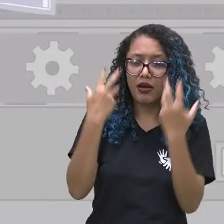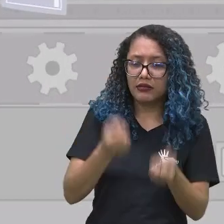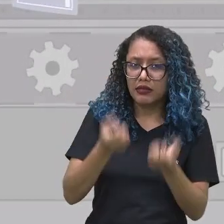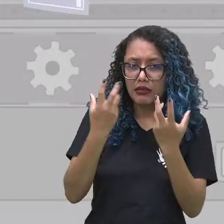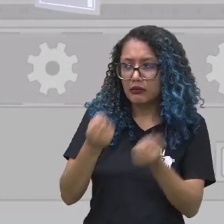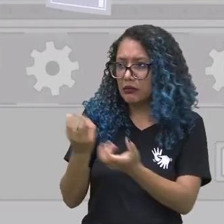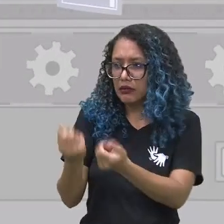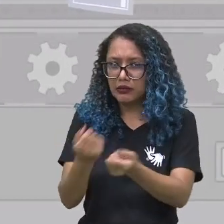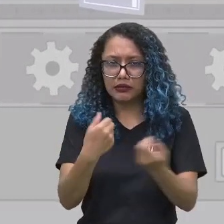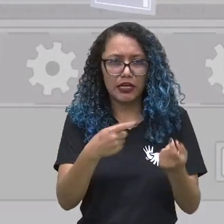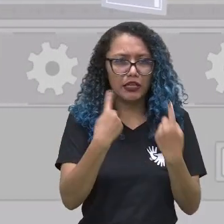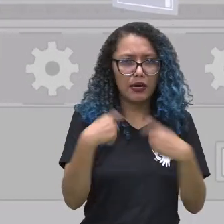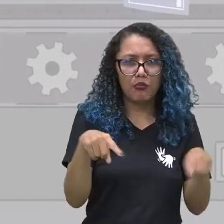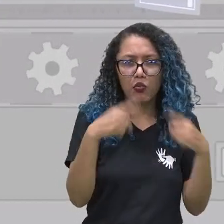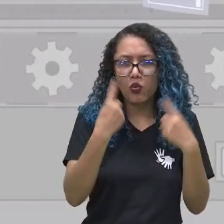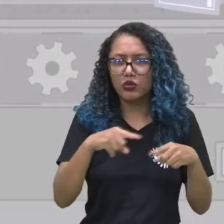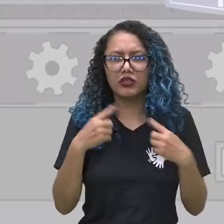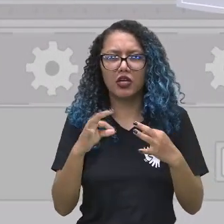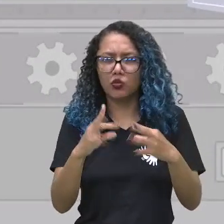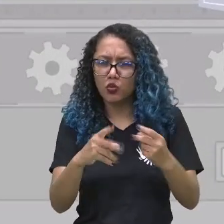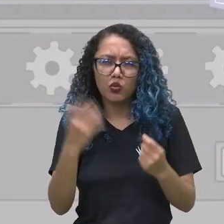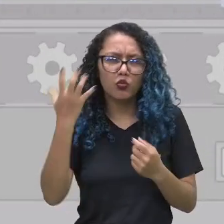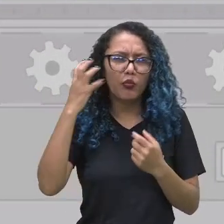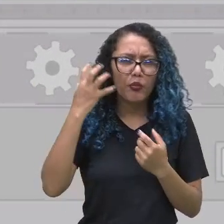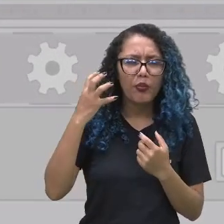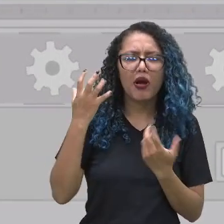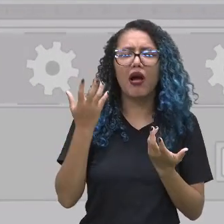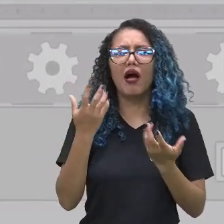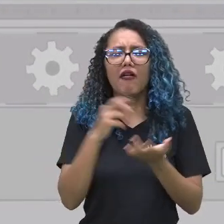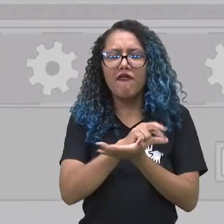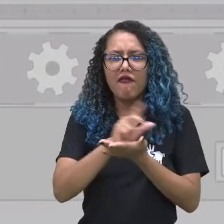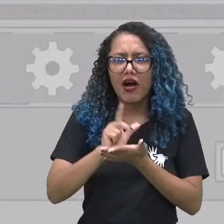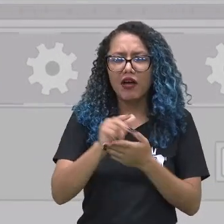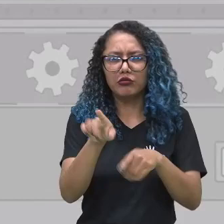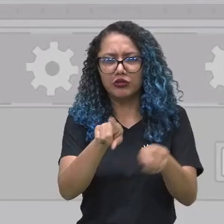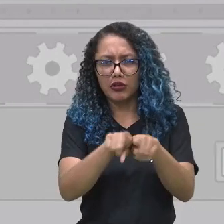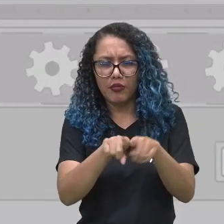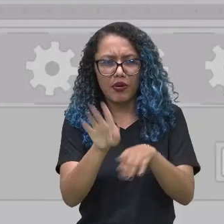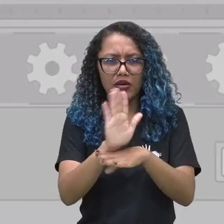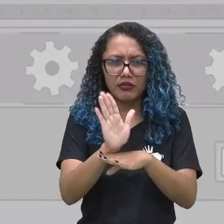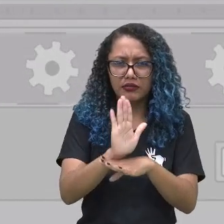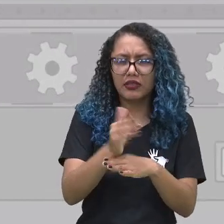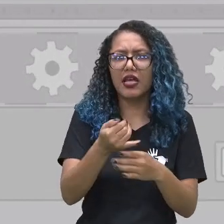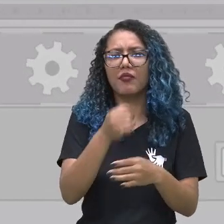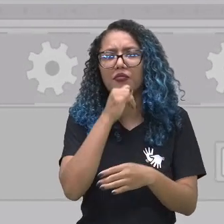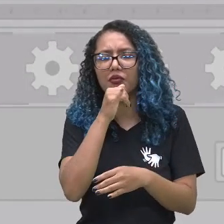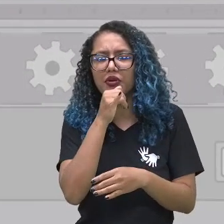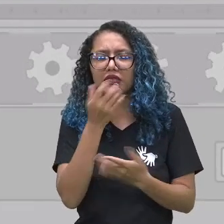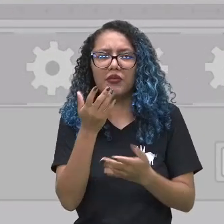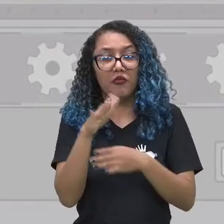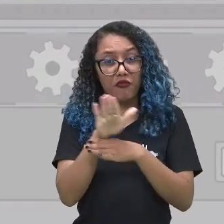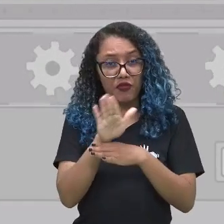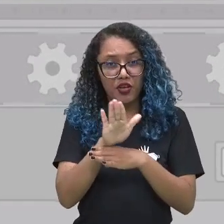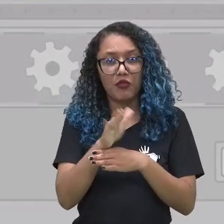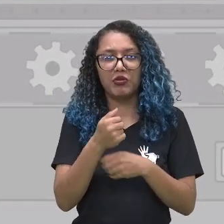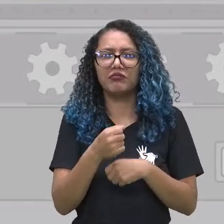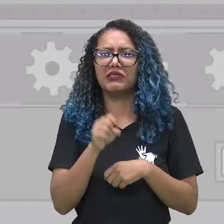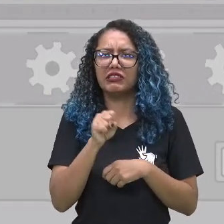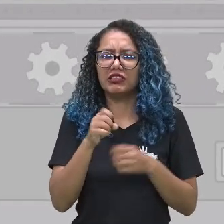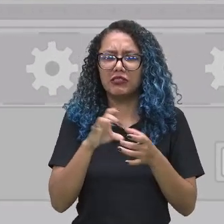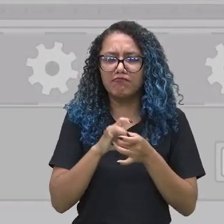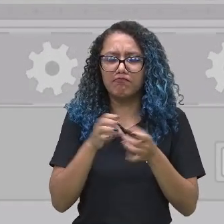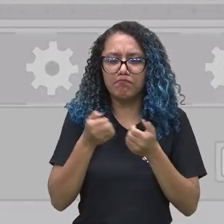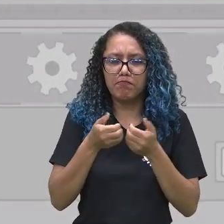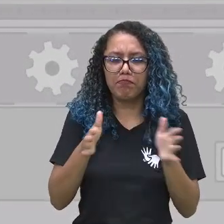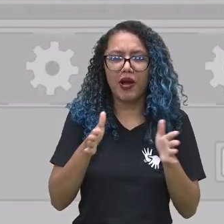música, aquele cinema. Então, quando se lança um filme, né, se faz uma propaganda